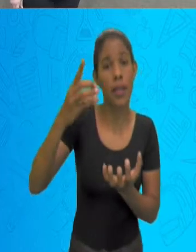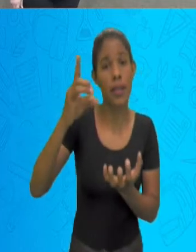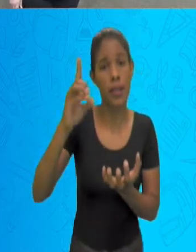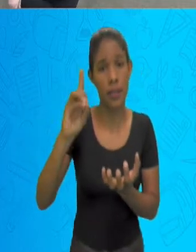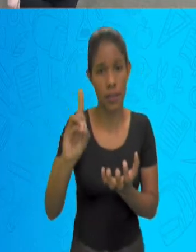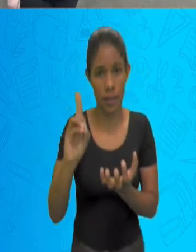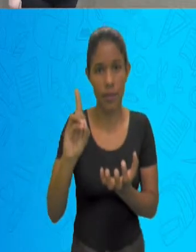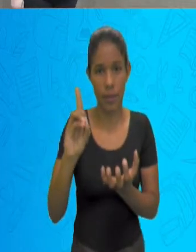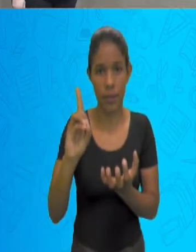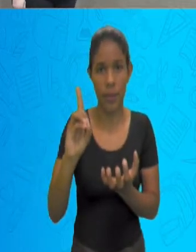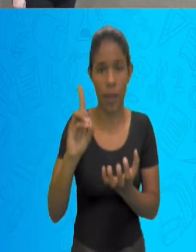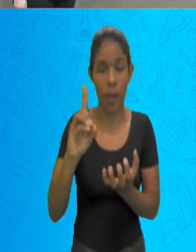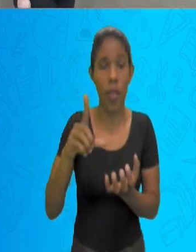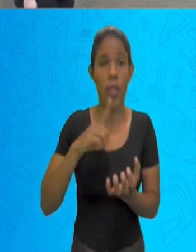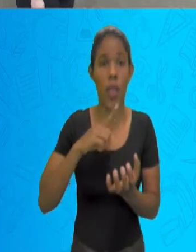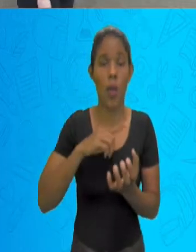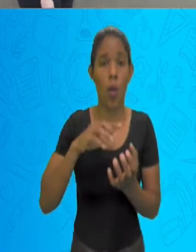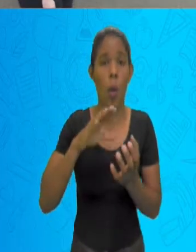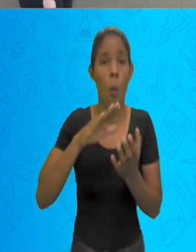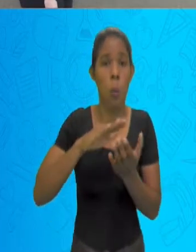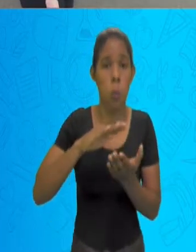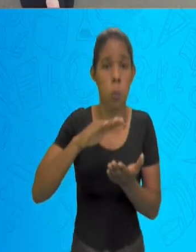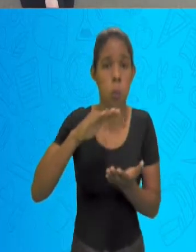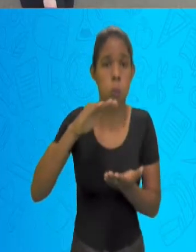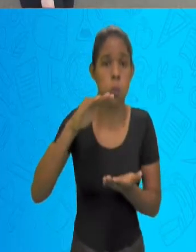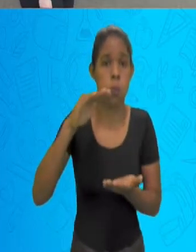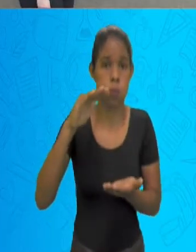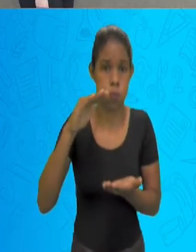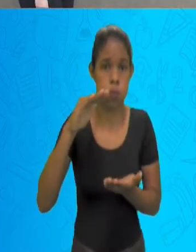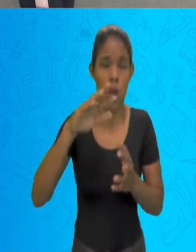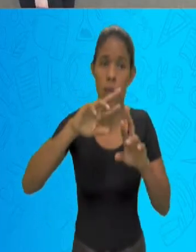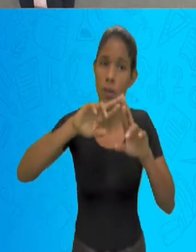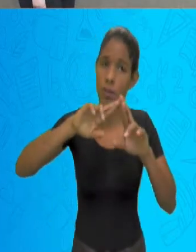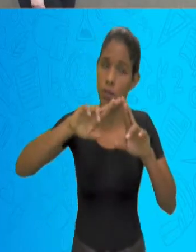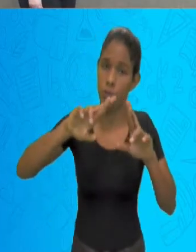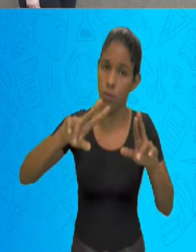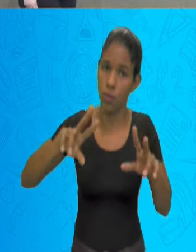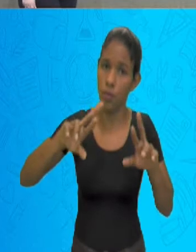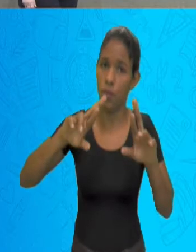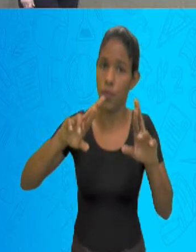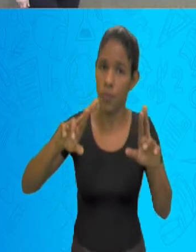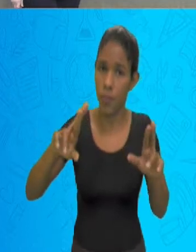possuem volume. Olha só a diferença delas. Elas são